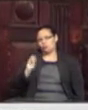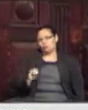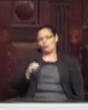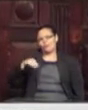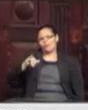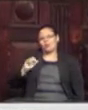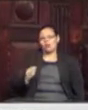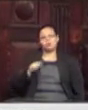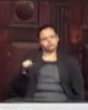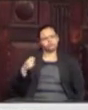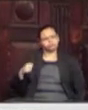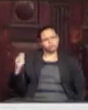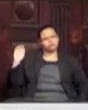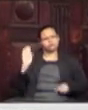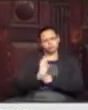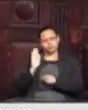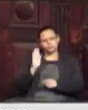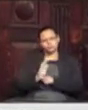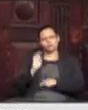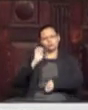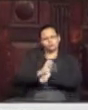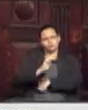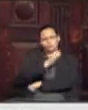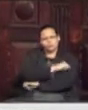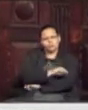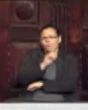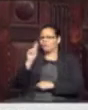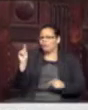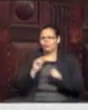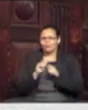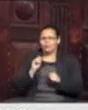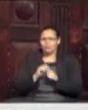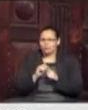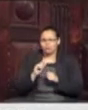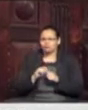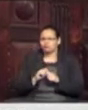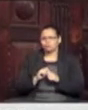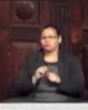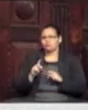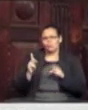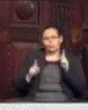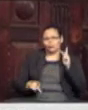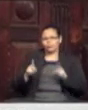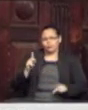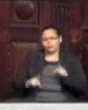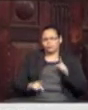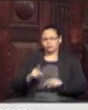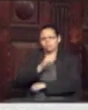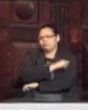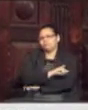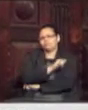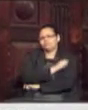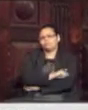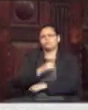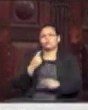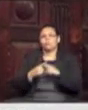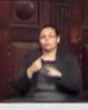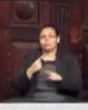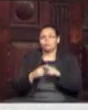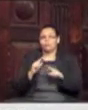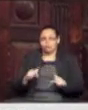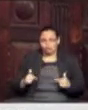o Estado do Rio de Janeiro. Não façam o que estão fazendo com a população fluminense, porque